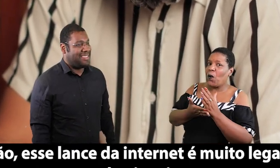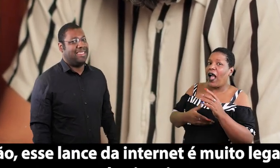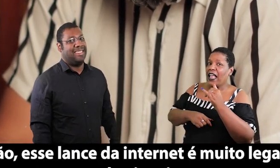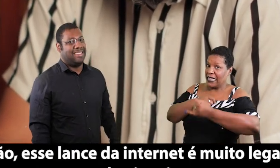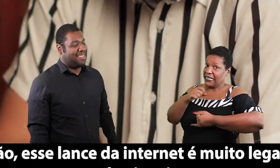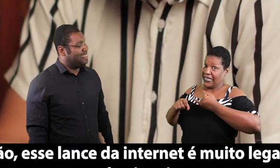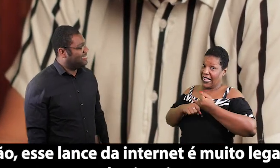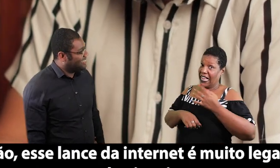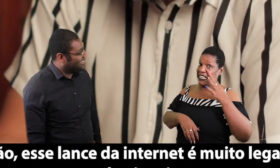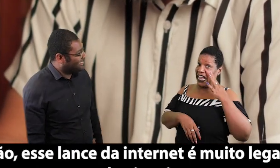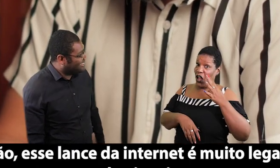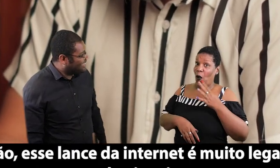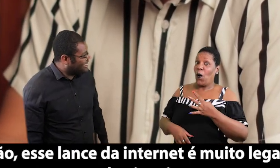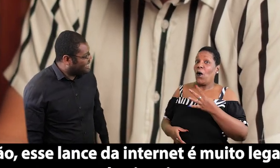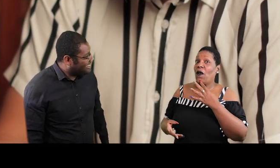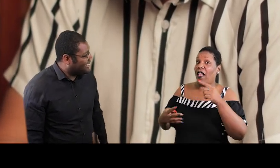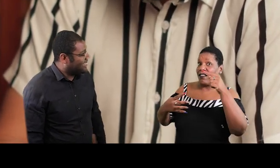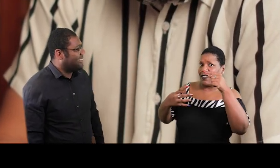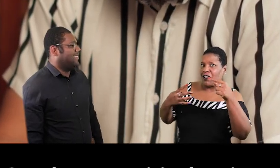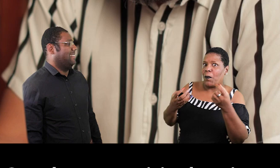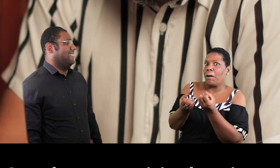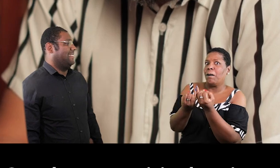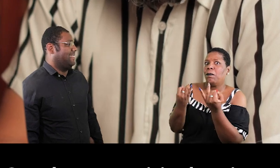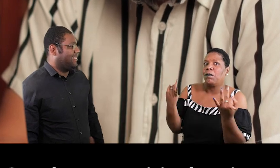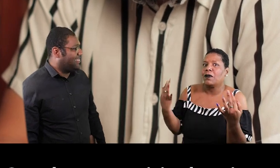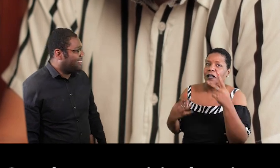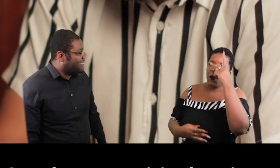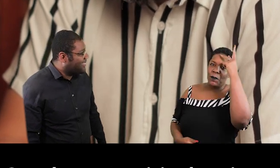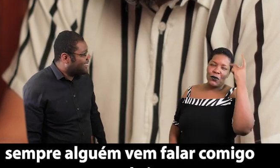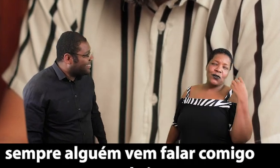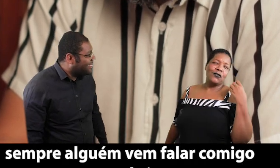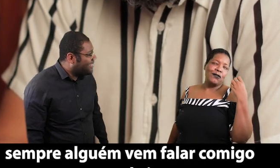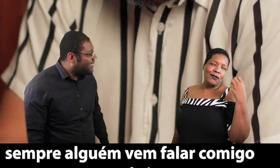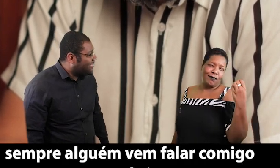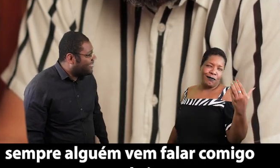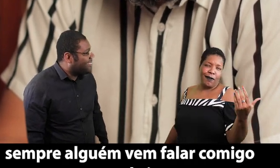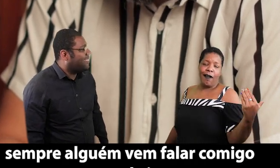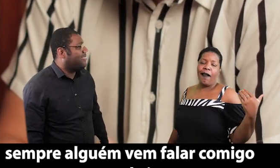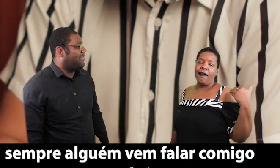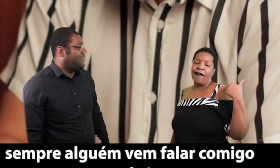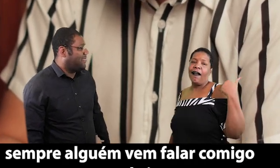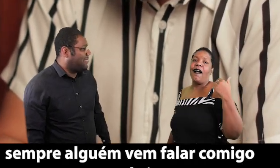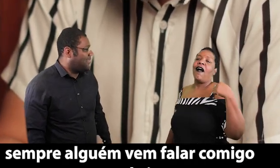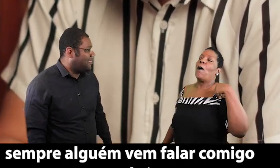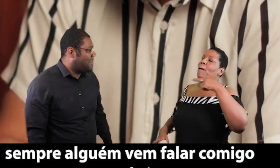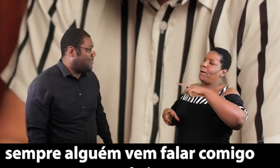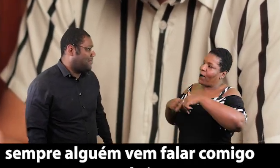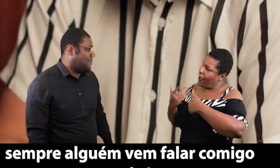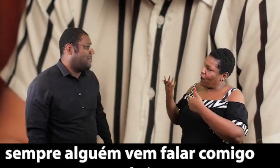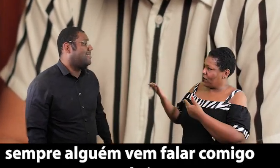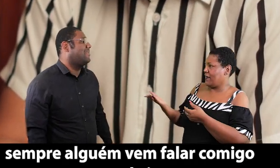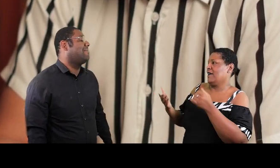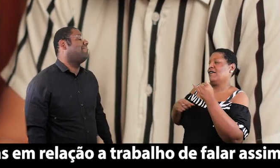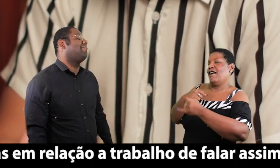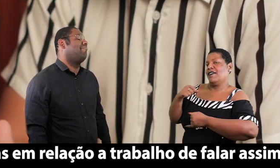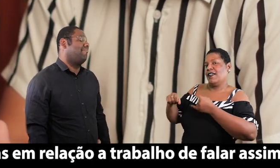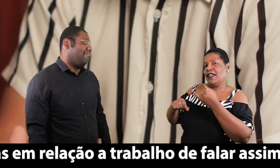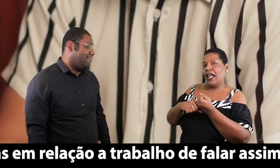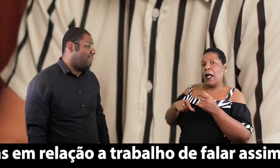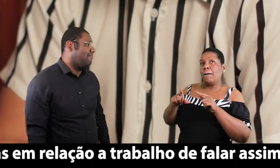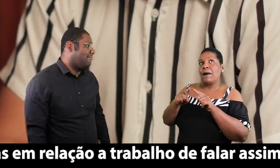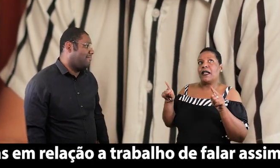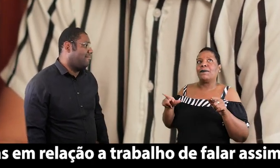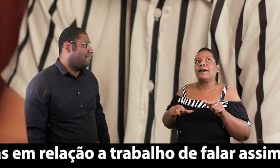é muito legal, porque tu conhece muitas pessoas. Quando eu tô viajando assim, sempre alguém vem falar comigo por causa da internet. Mas em